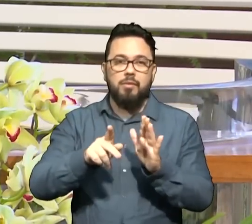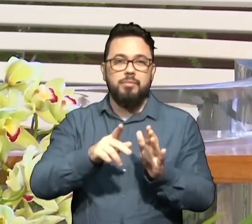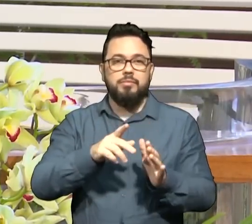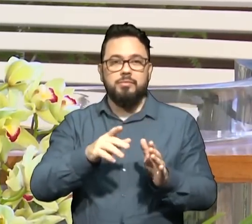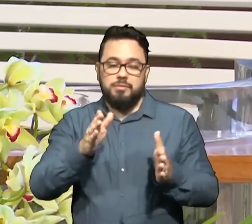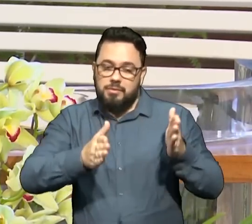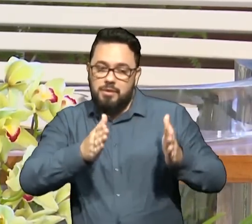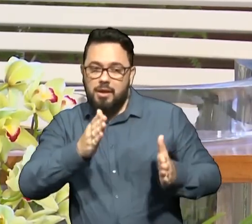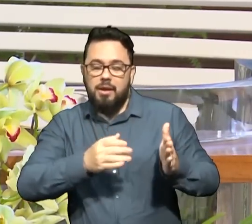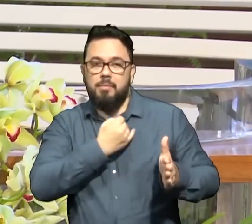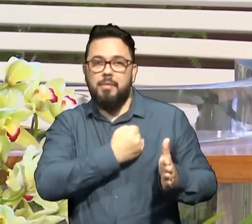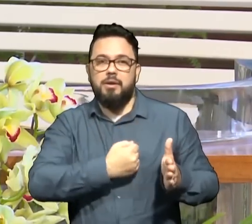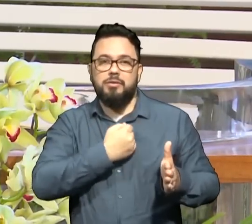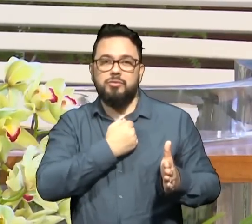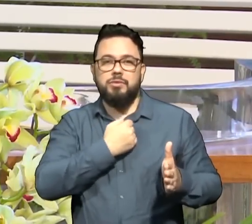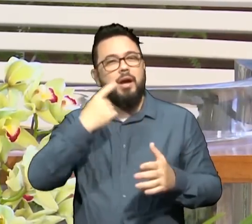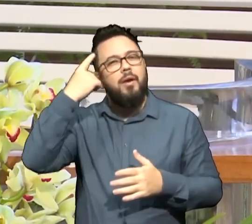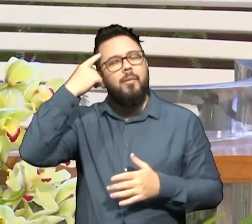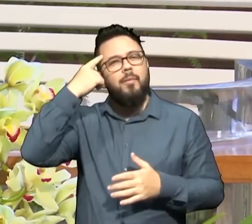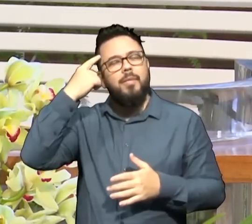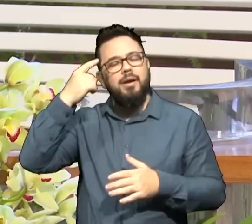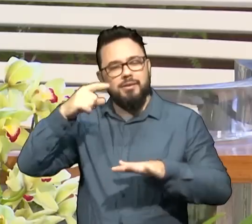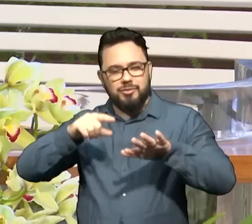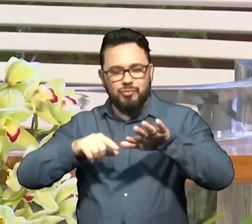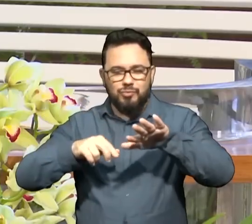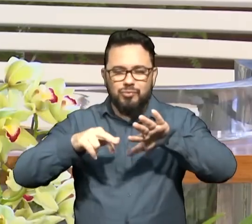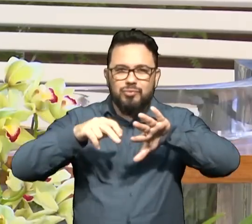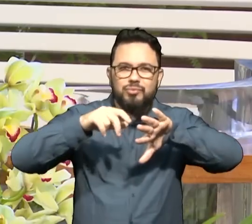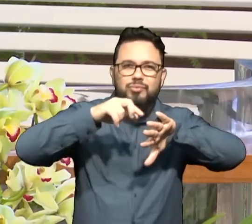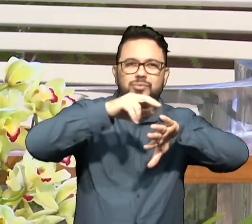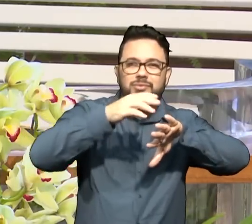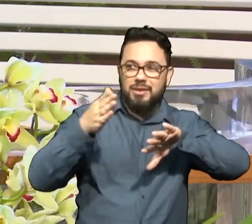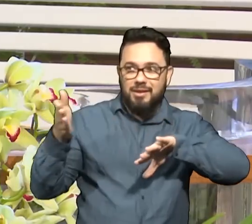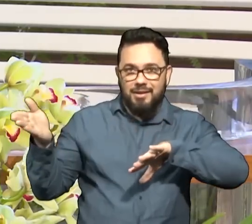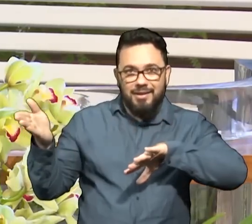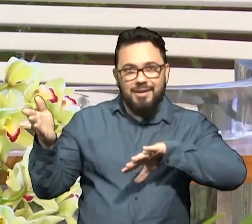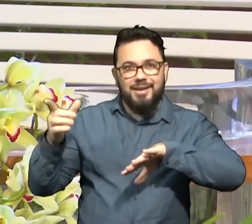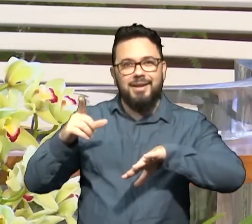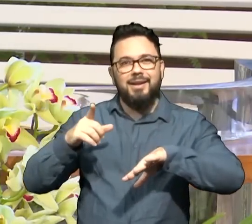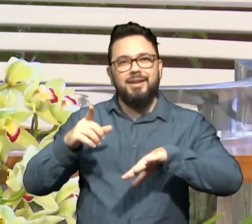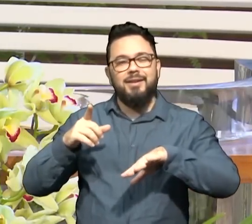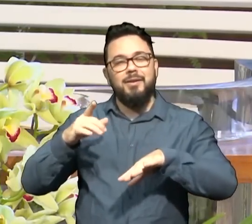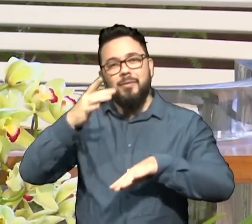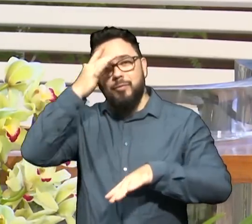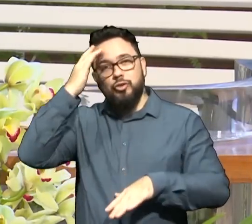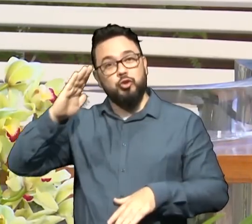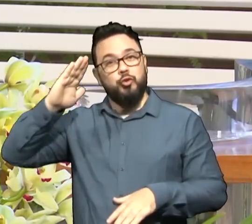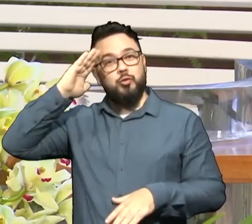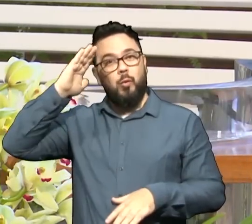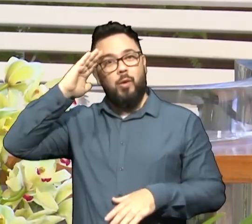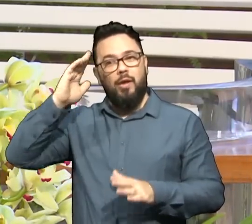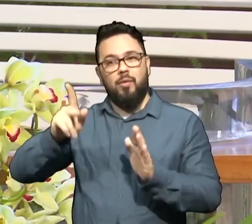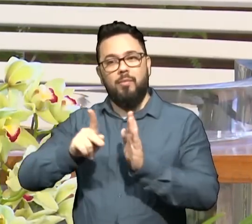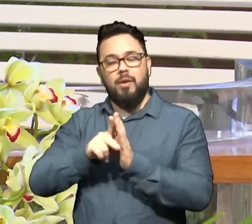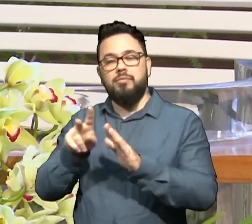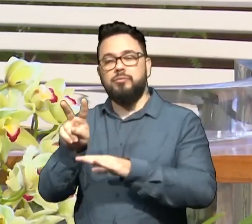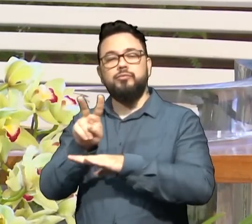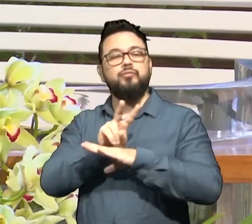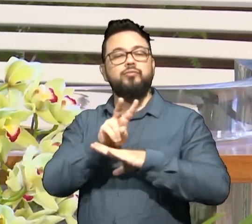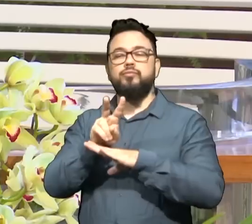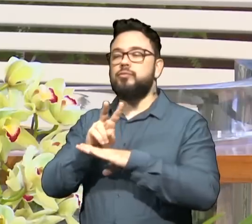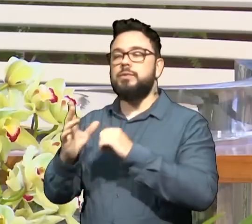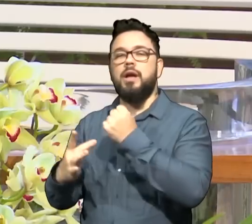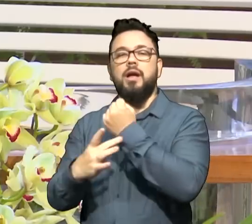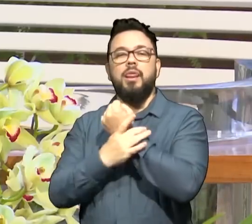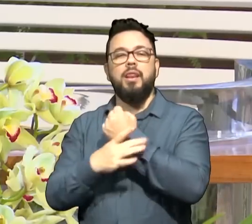pensando por essas escadas soam subiram soldados que vigiavam a ilha talvez algum deles